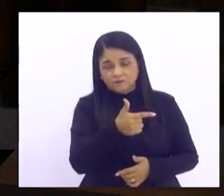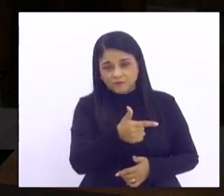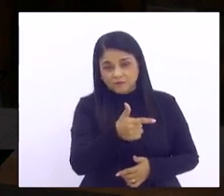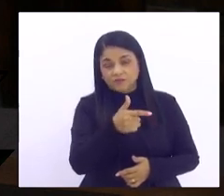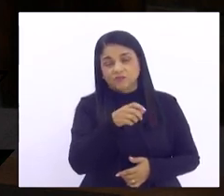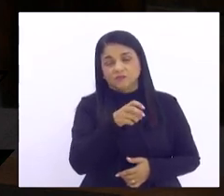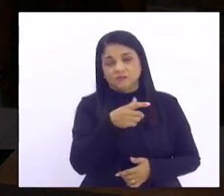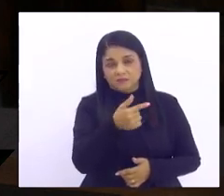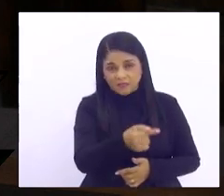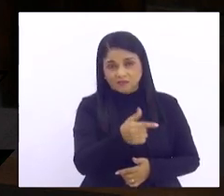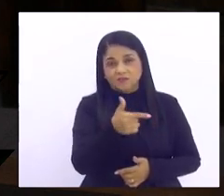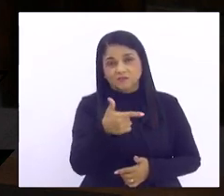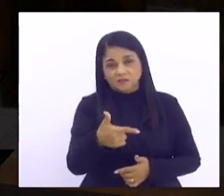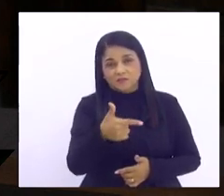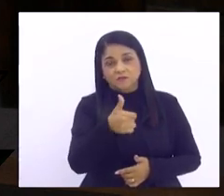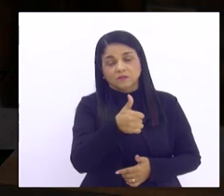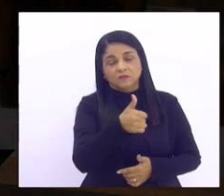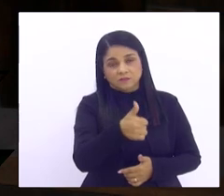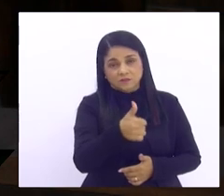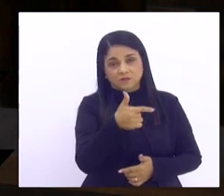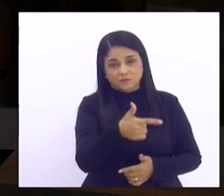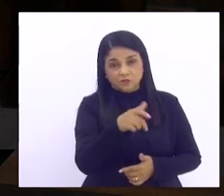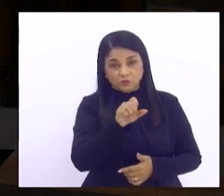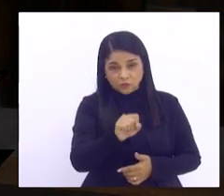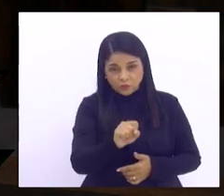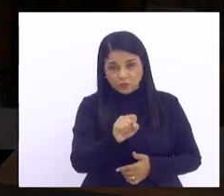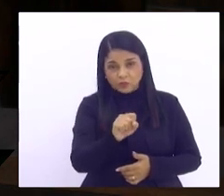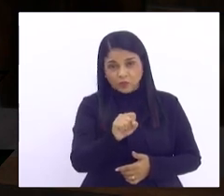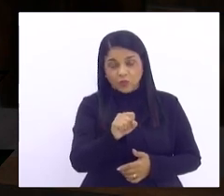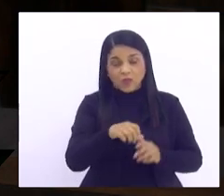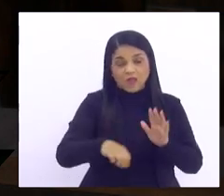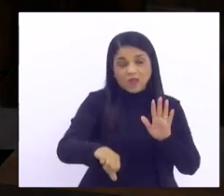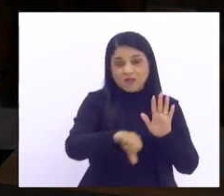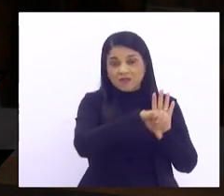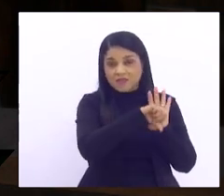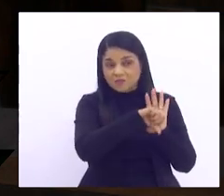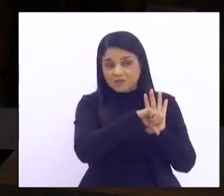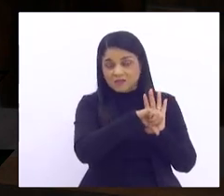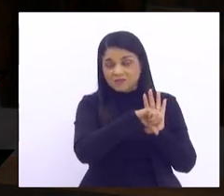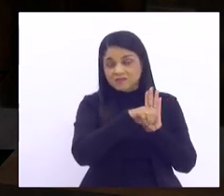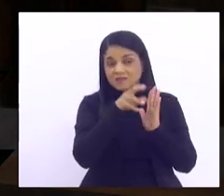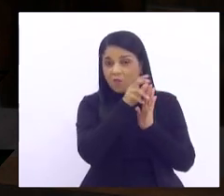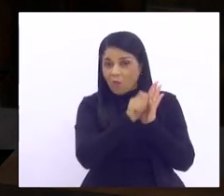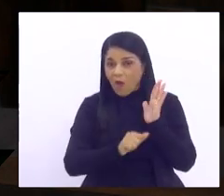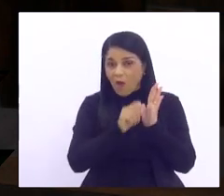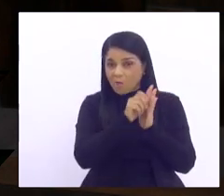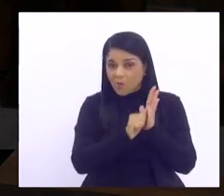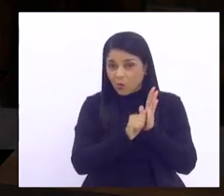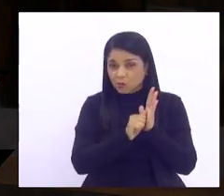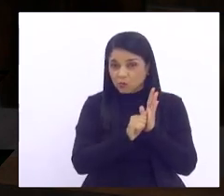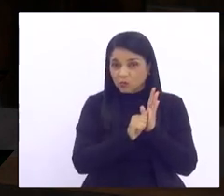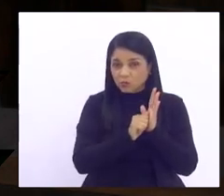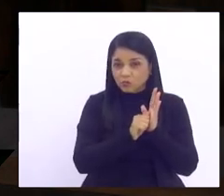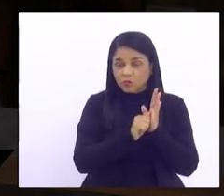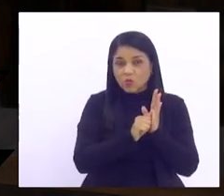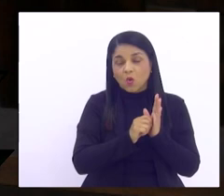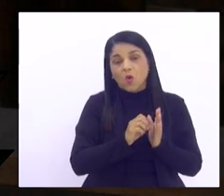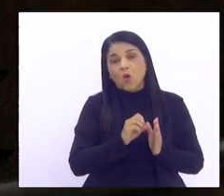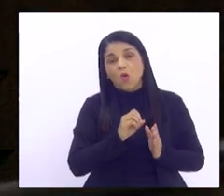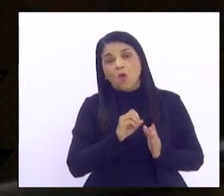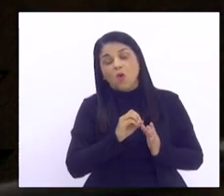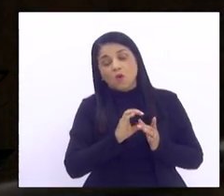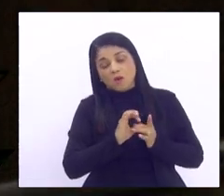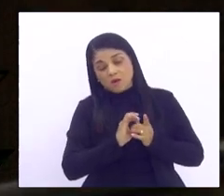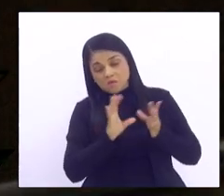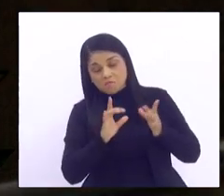que criminalizam o aborto sem consentimento, o aborto com consentimento da gestante.